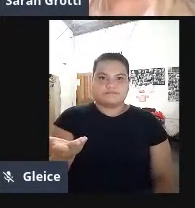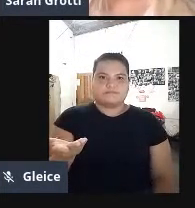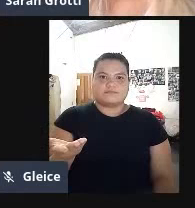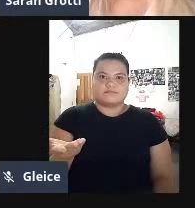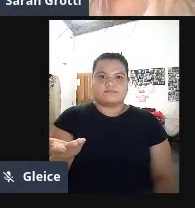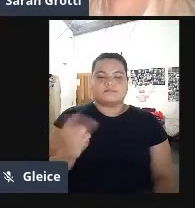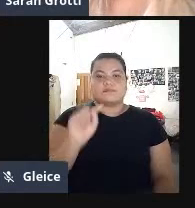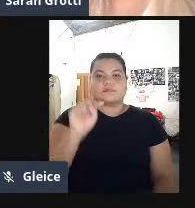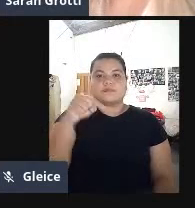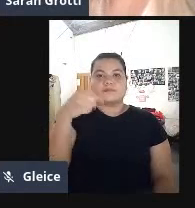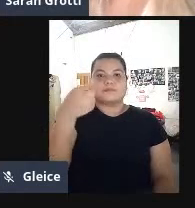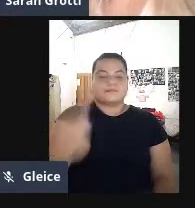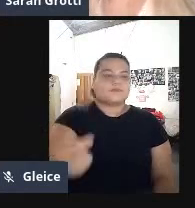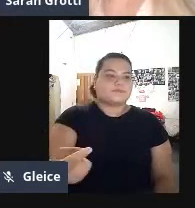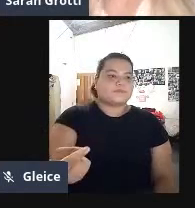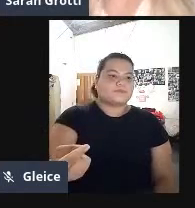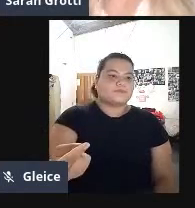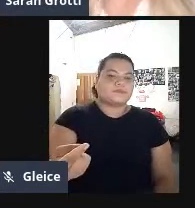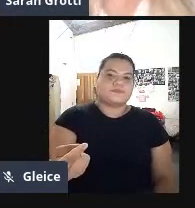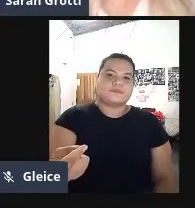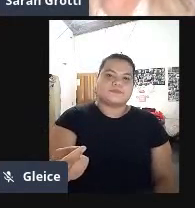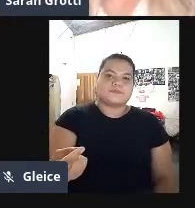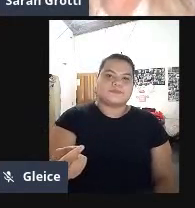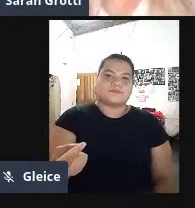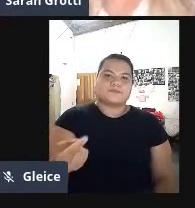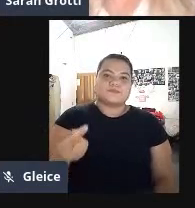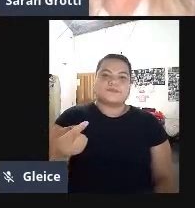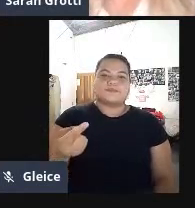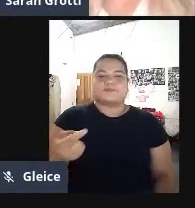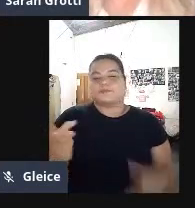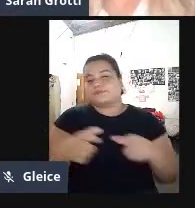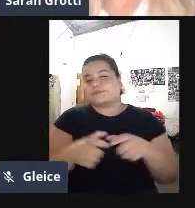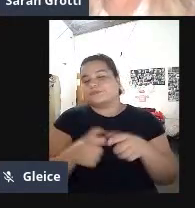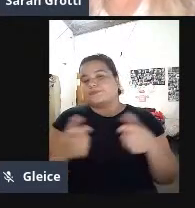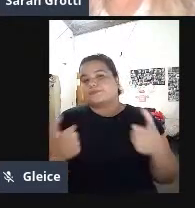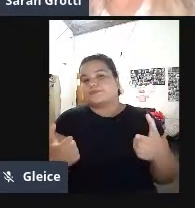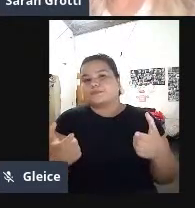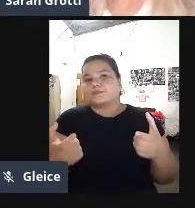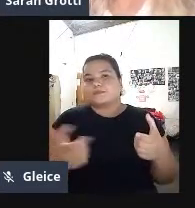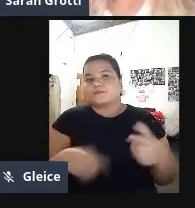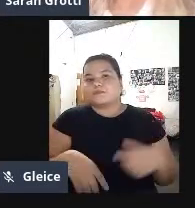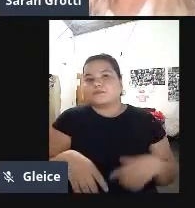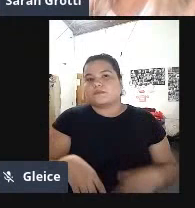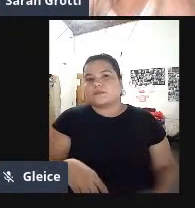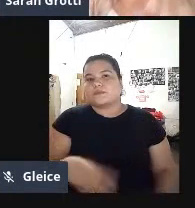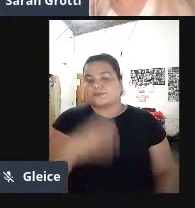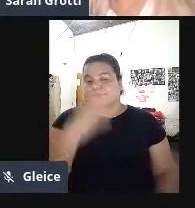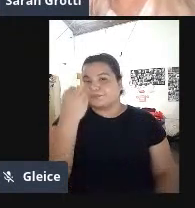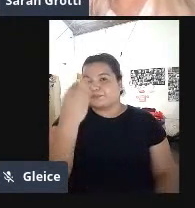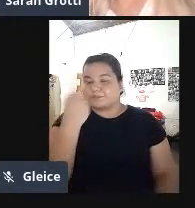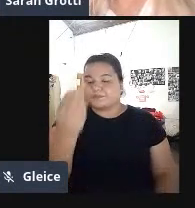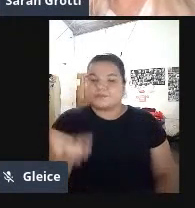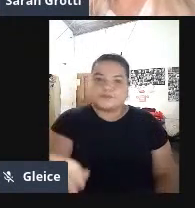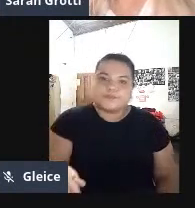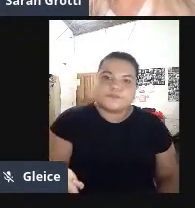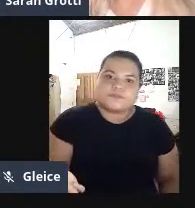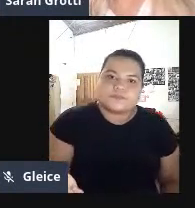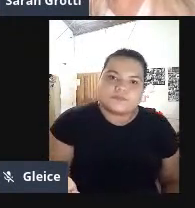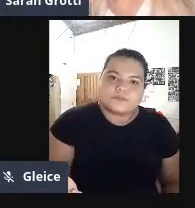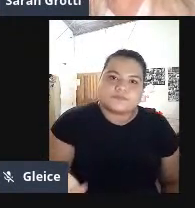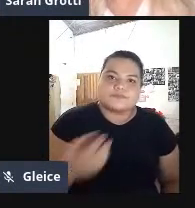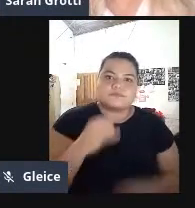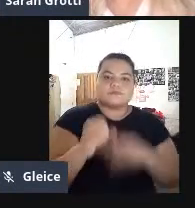Trouxe também a quantidade, né, que eu tirei essa foto do livro da Philip, e